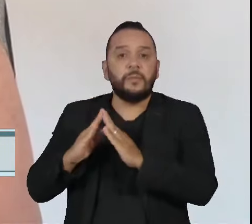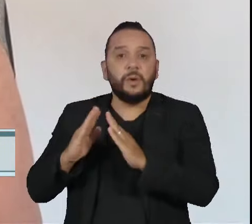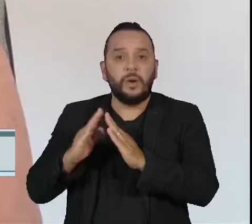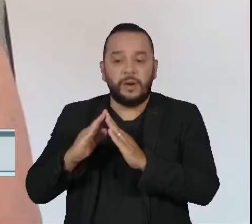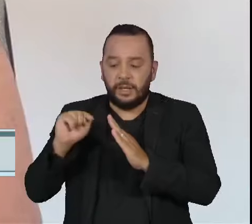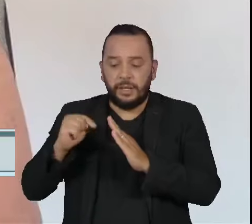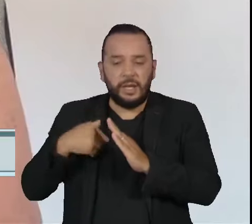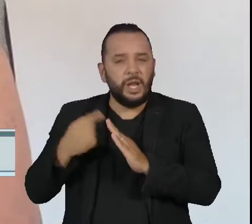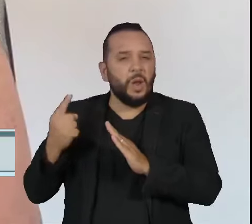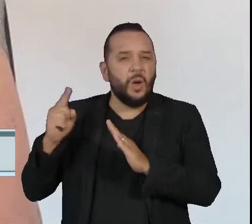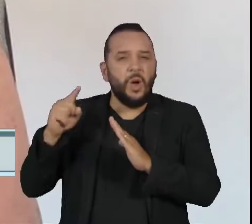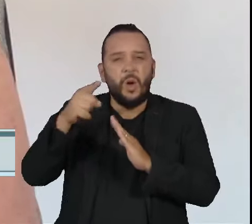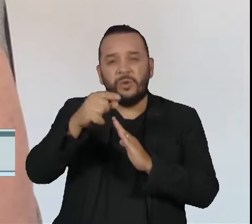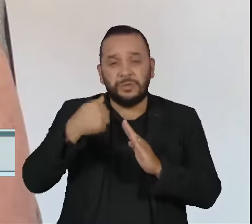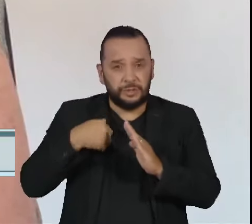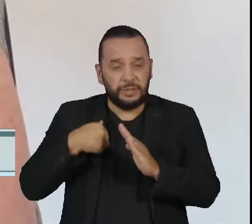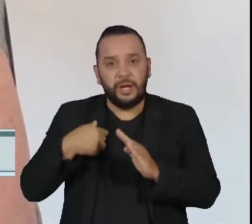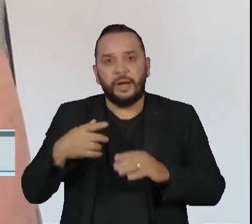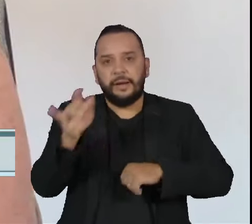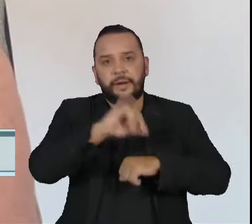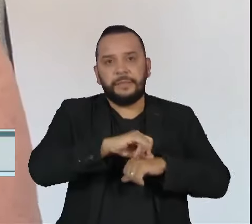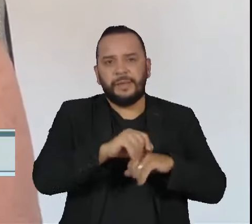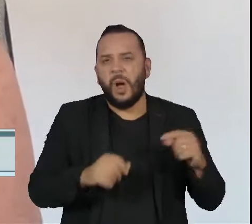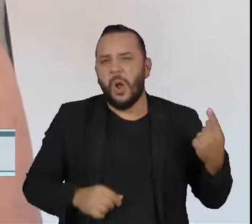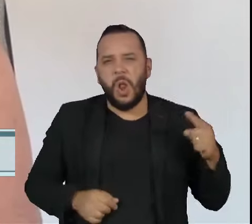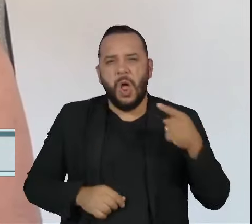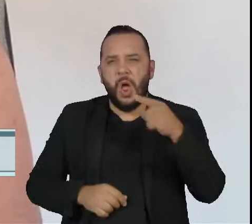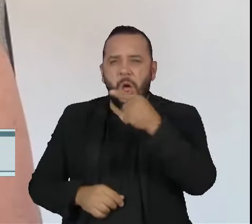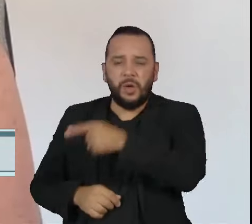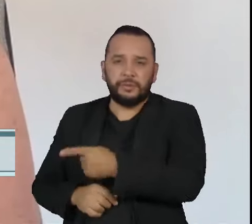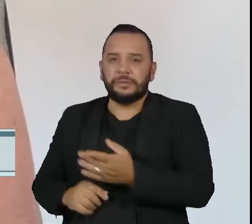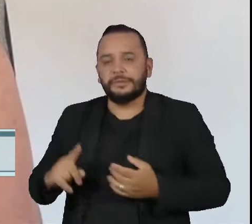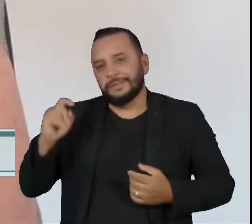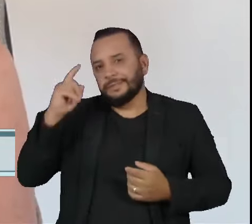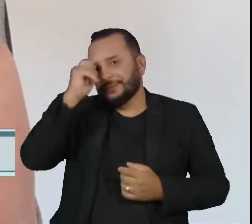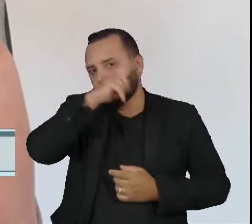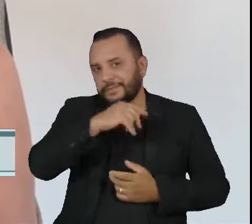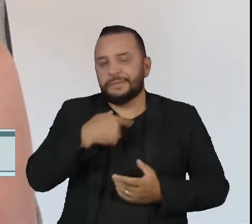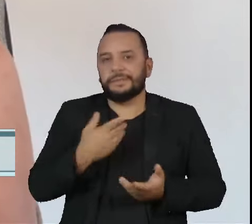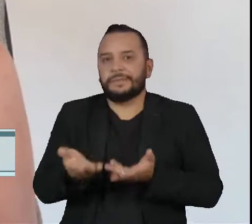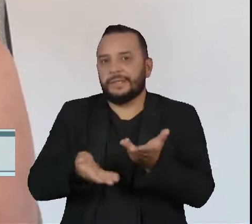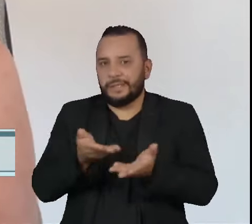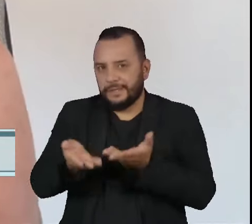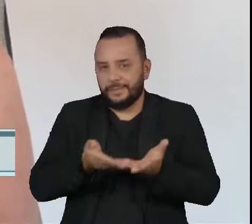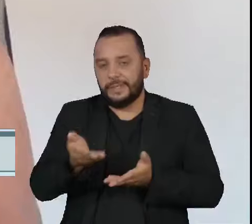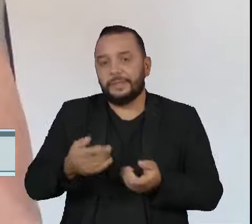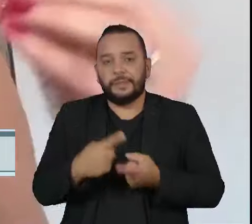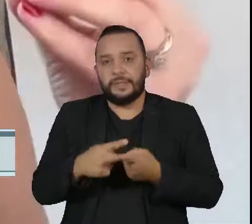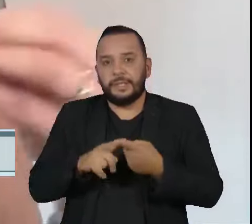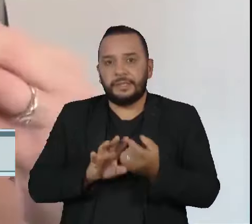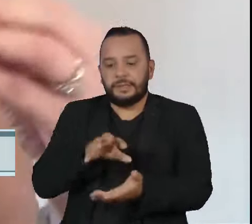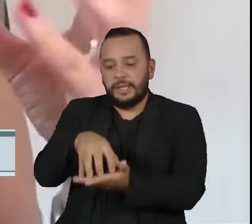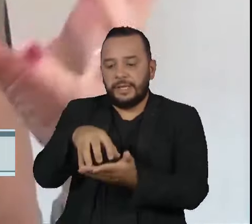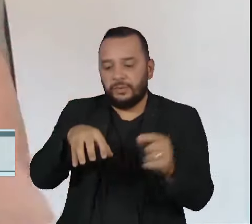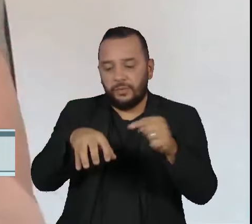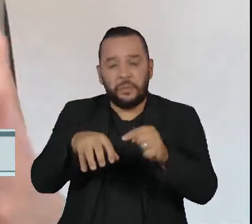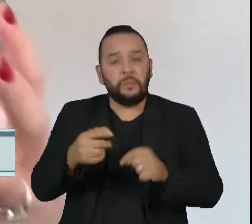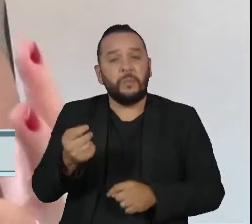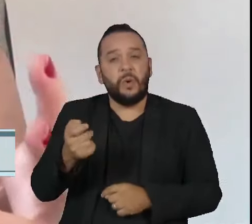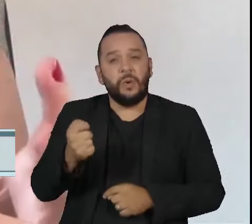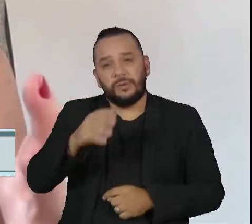das capitais, eles têm um acesso muito menor aos centros de tratamento, porque eles são poucos e o número varia